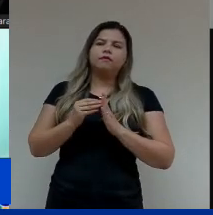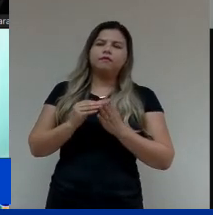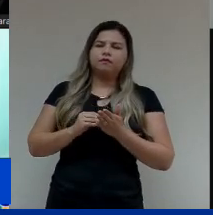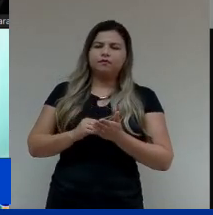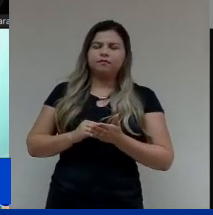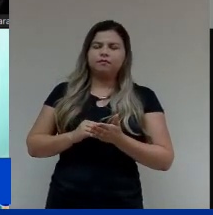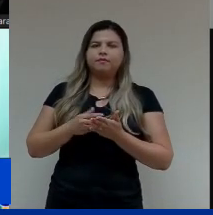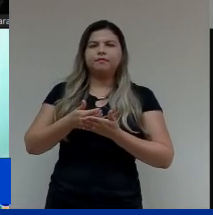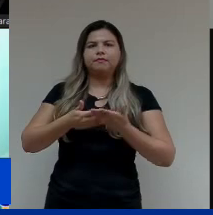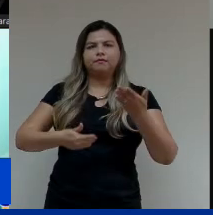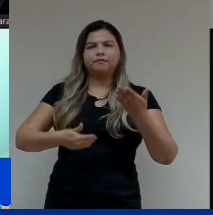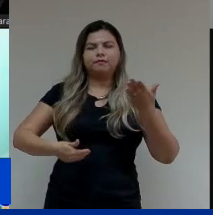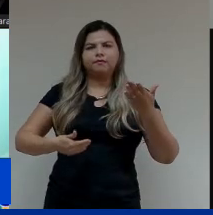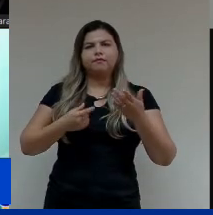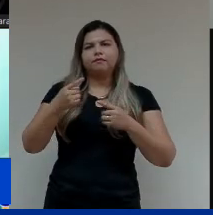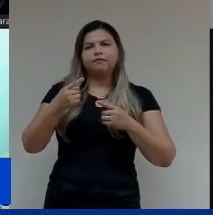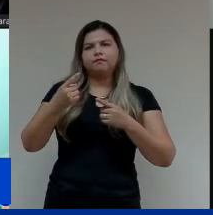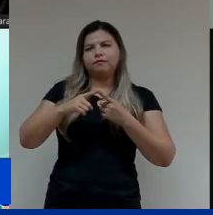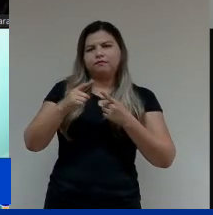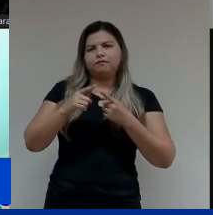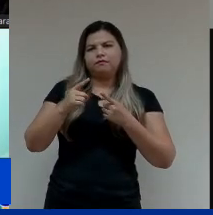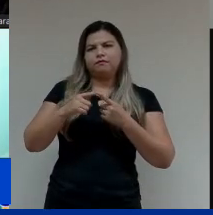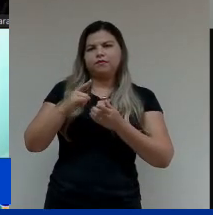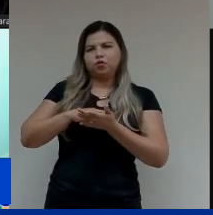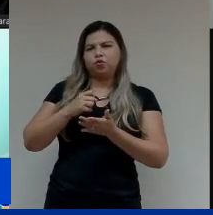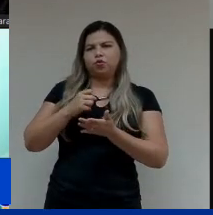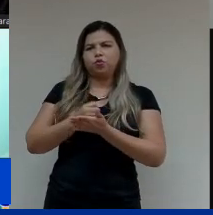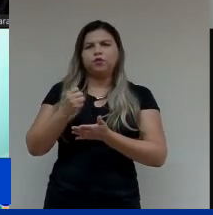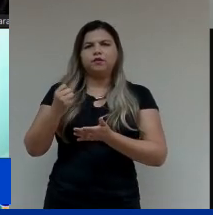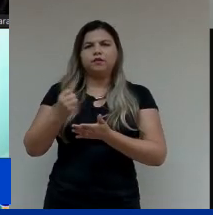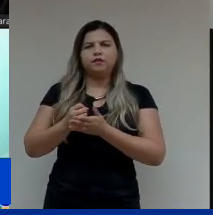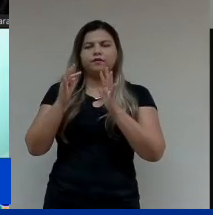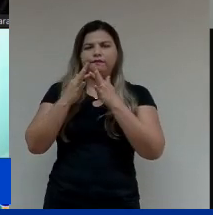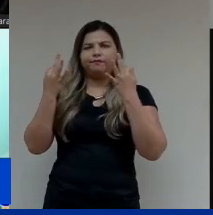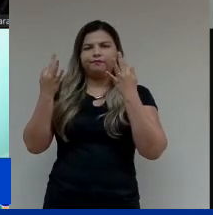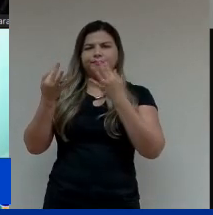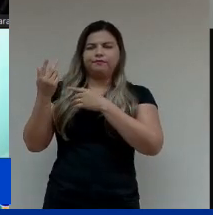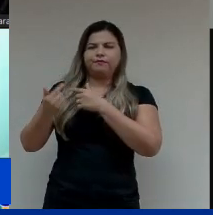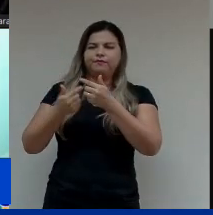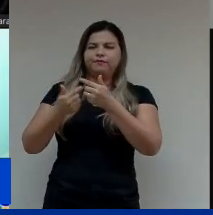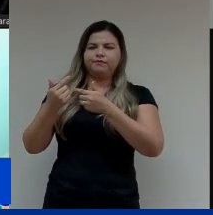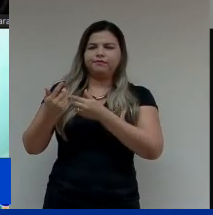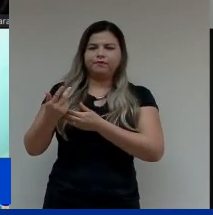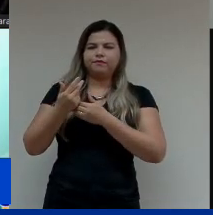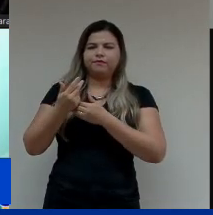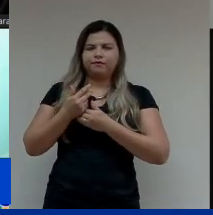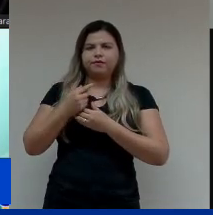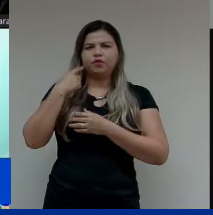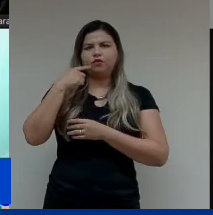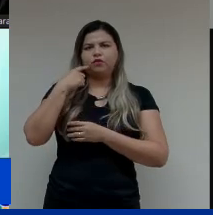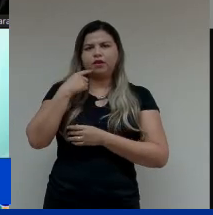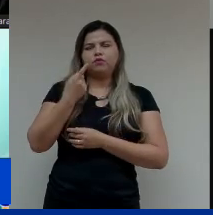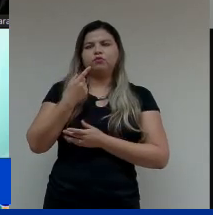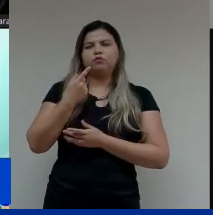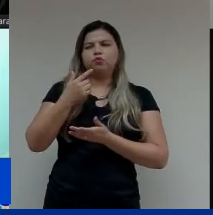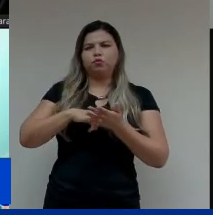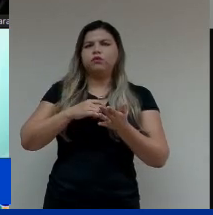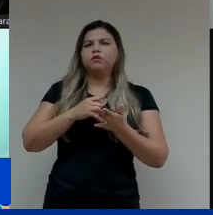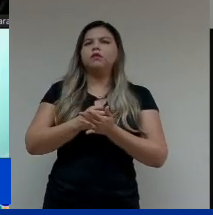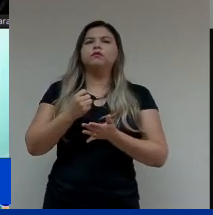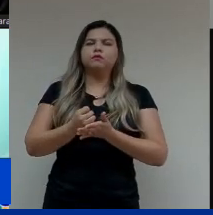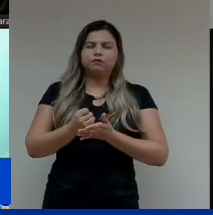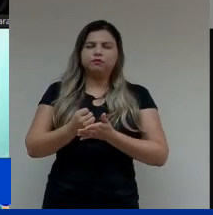embargante. Item 1. Contratação de parente para serviços advocatícios. No tocante à contratação de advogadas